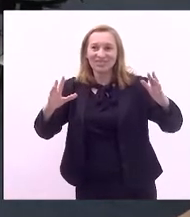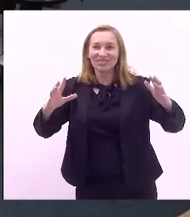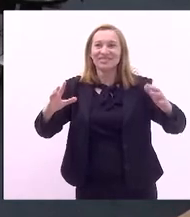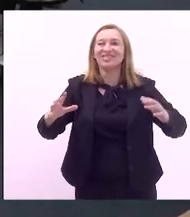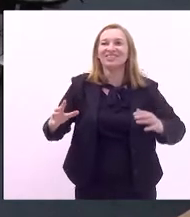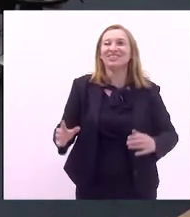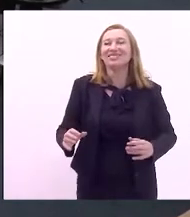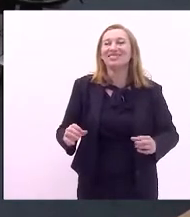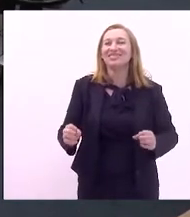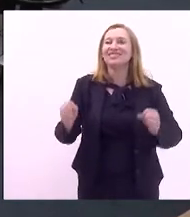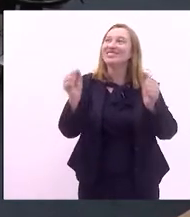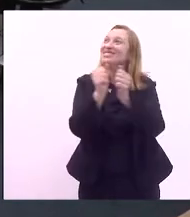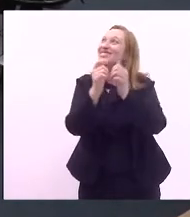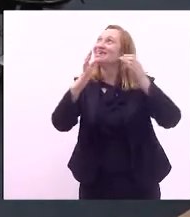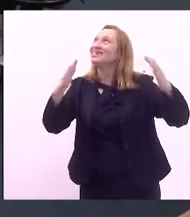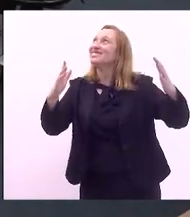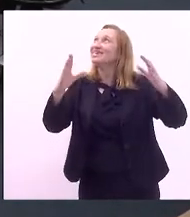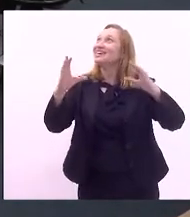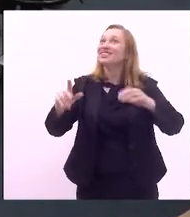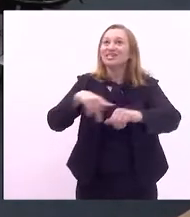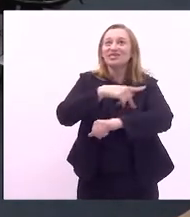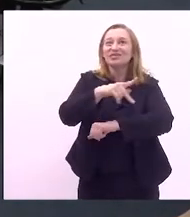você é